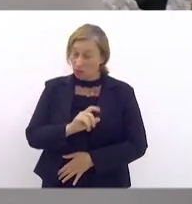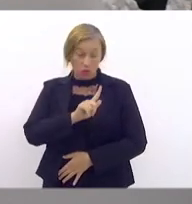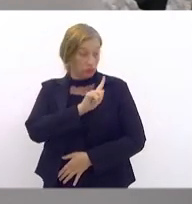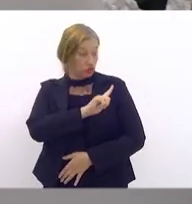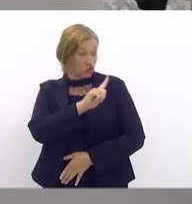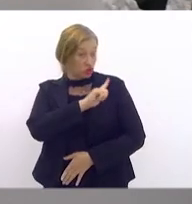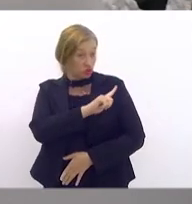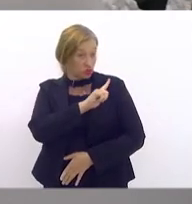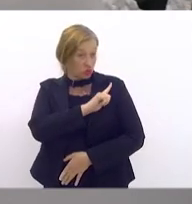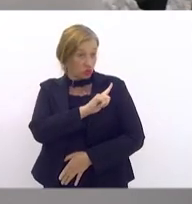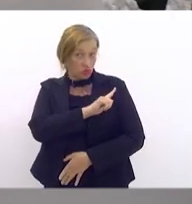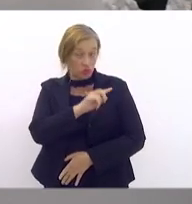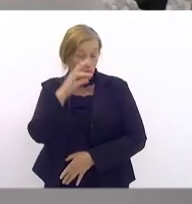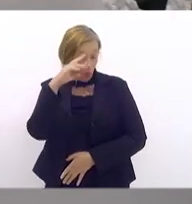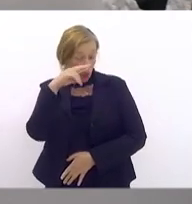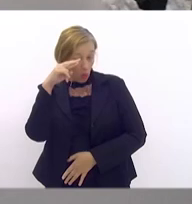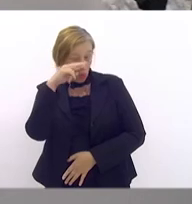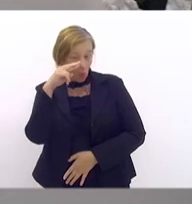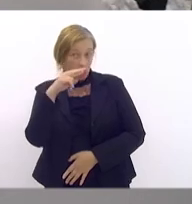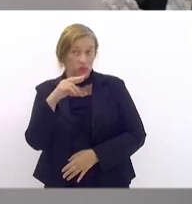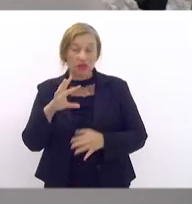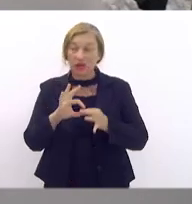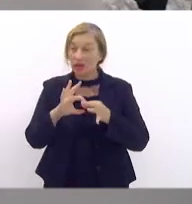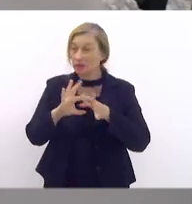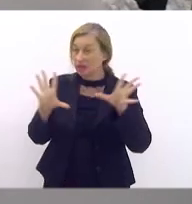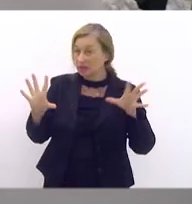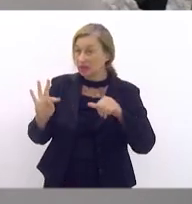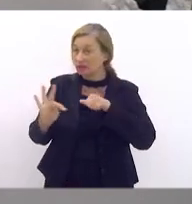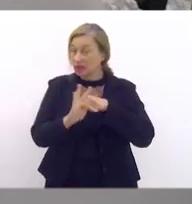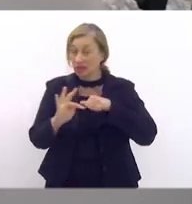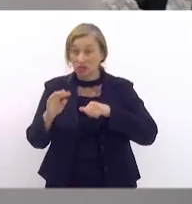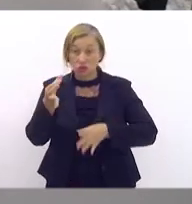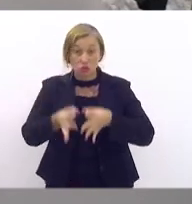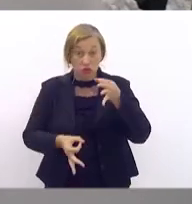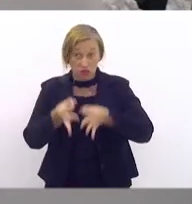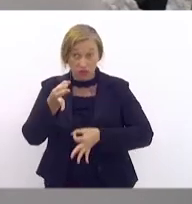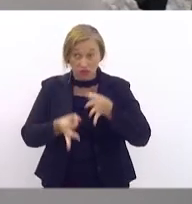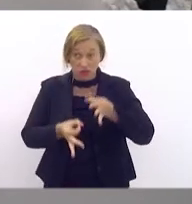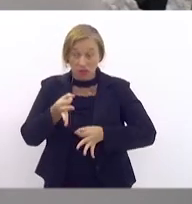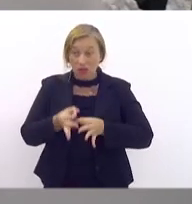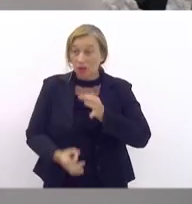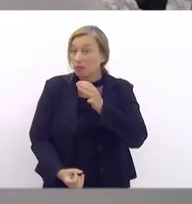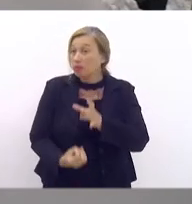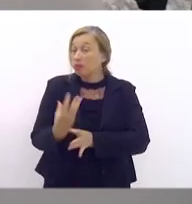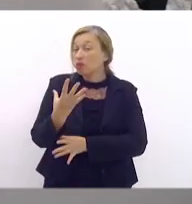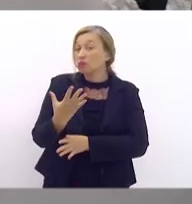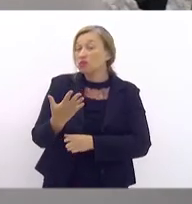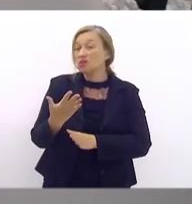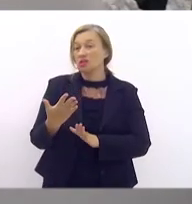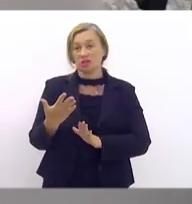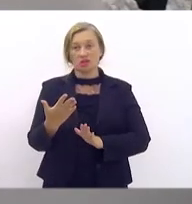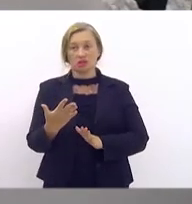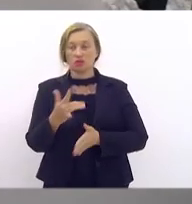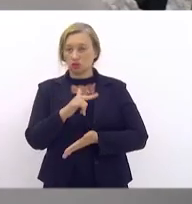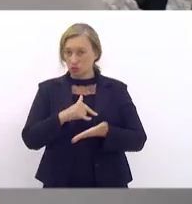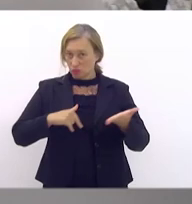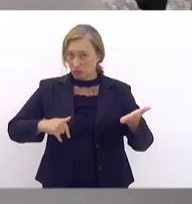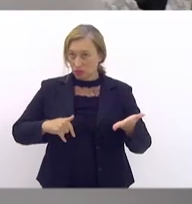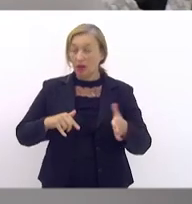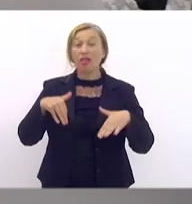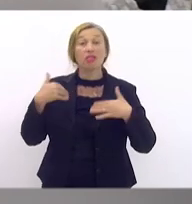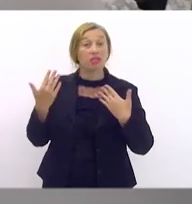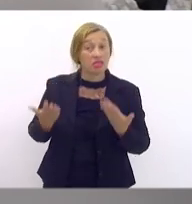daquela investigação ele tem Independência técnico-jurídica para produzir aquelas provas n